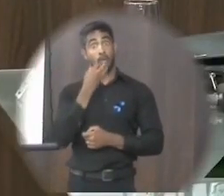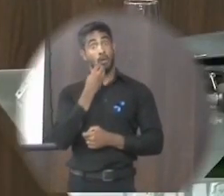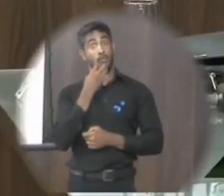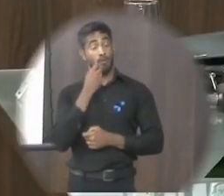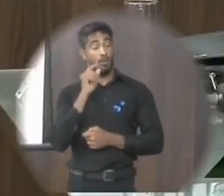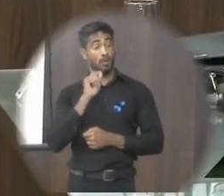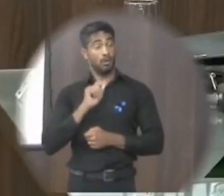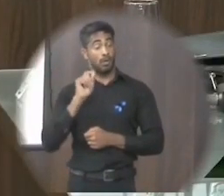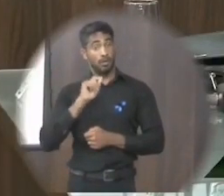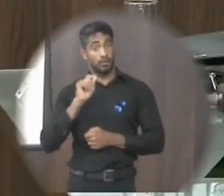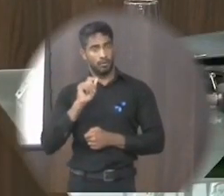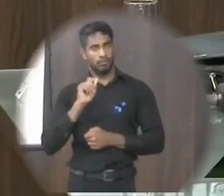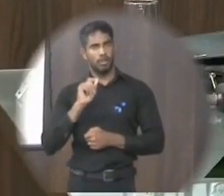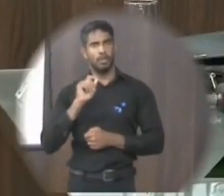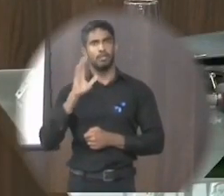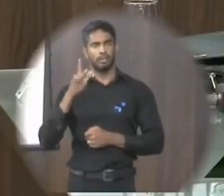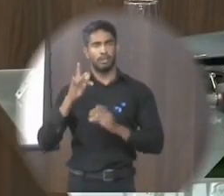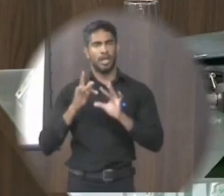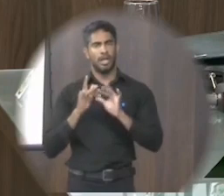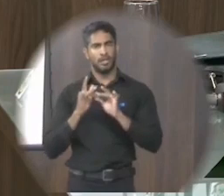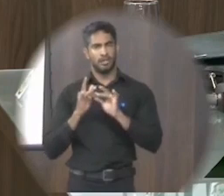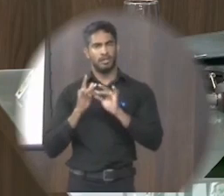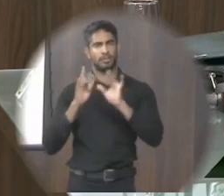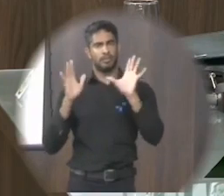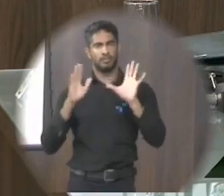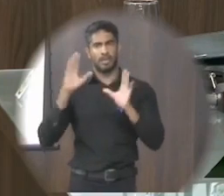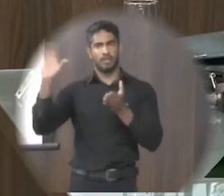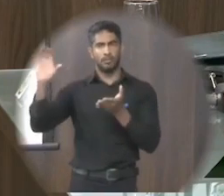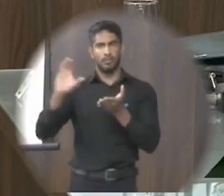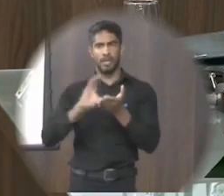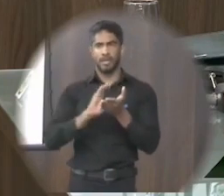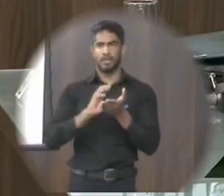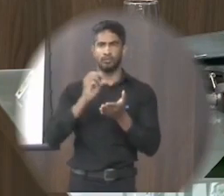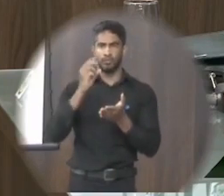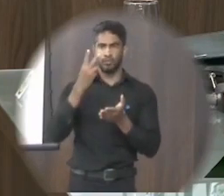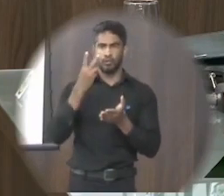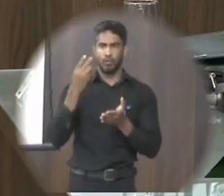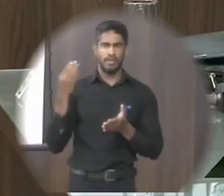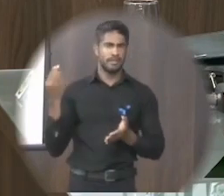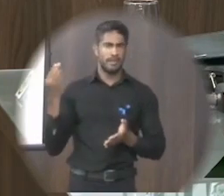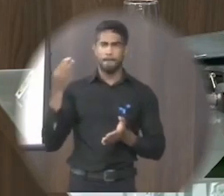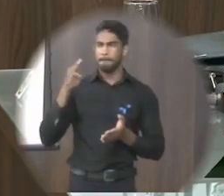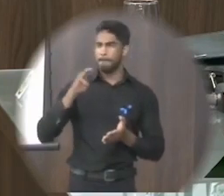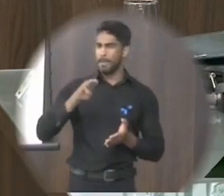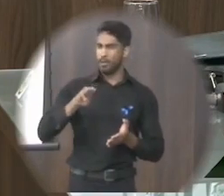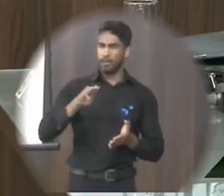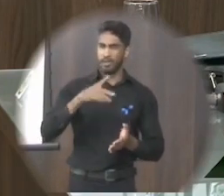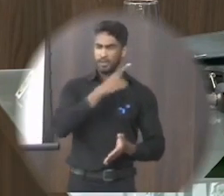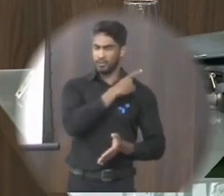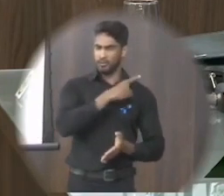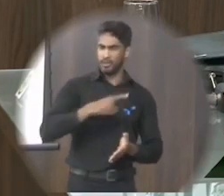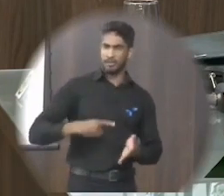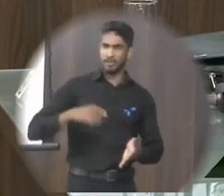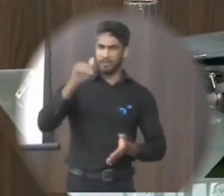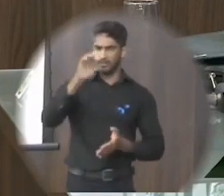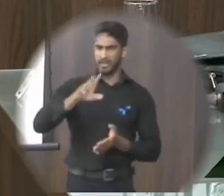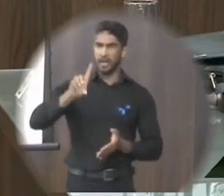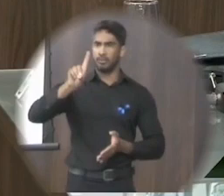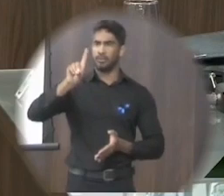onde já foi disponibilizado um recurso de mais de 2 milhões por parte do deputado federal Diego